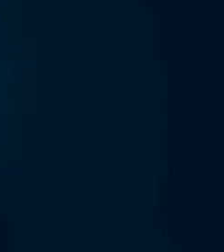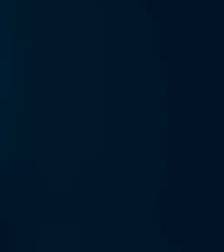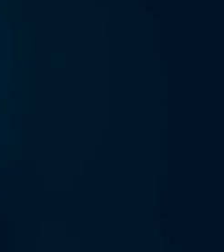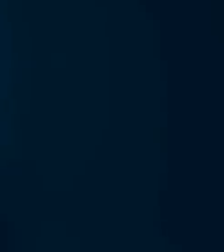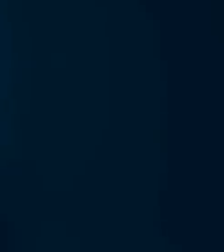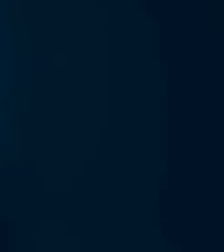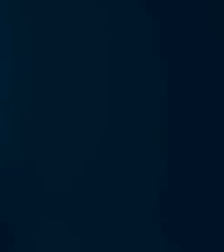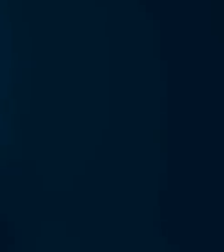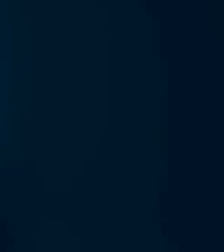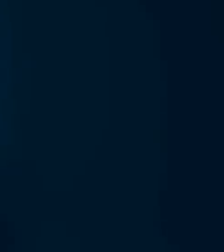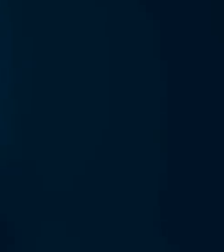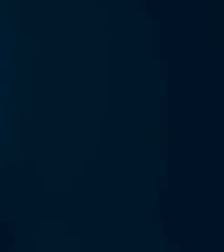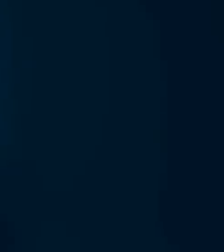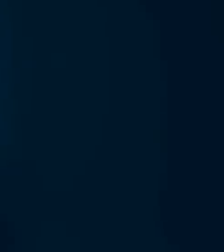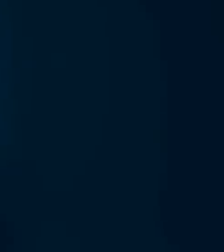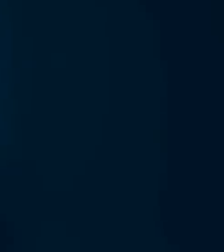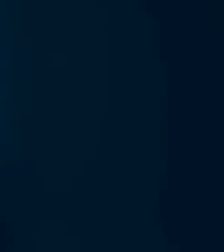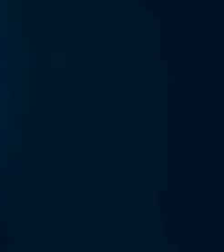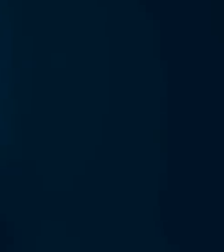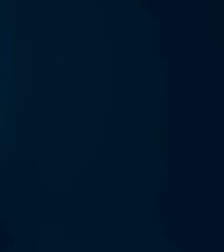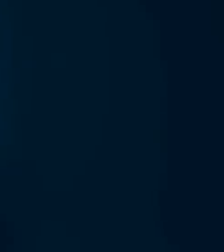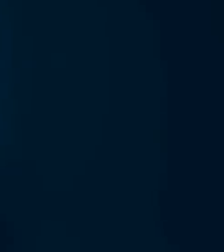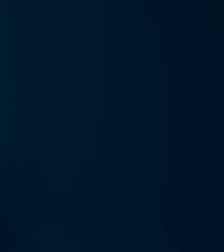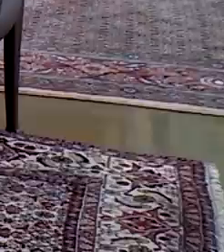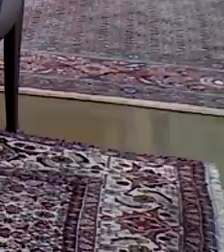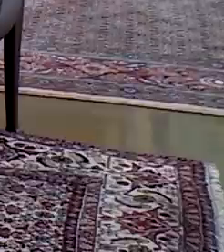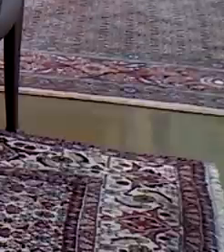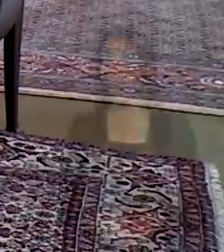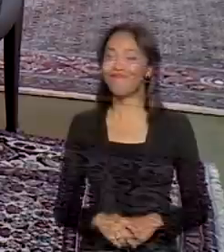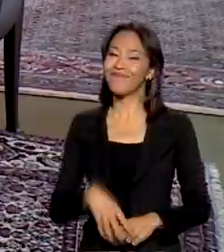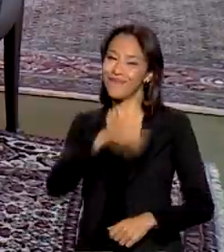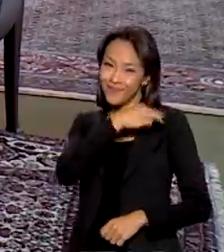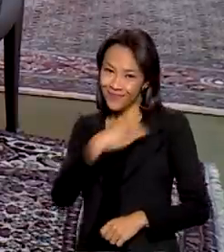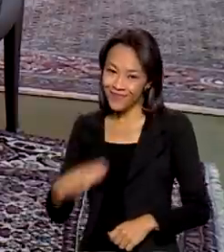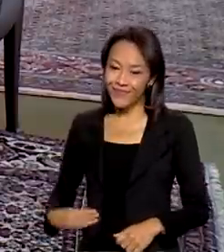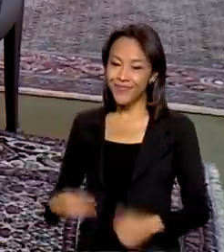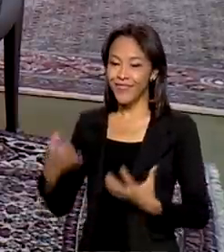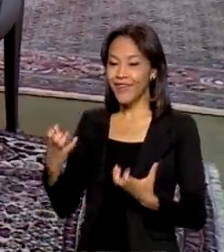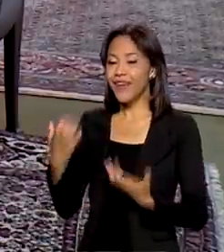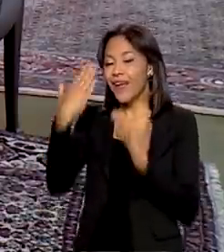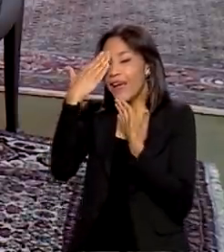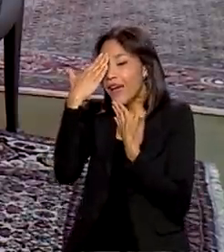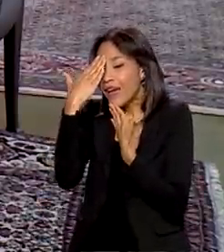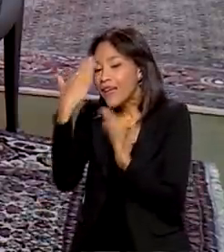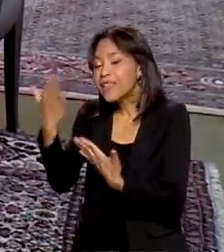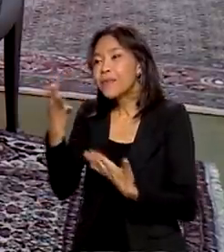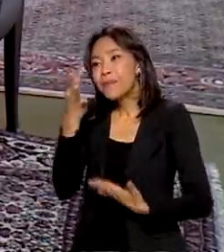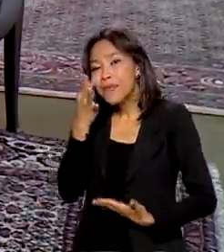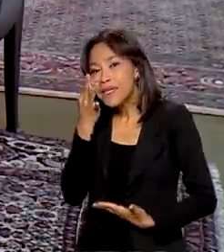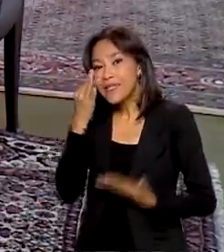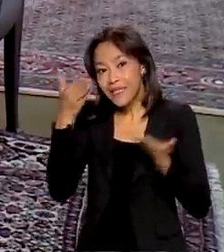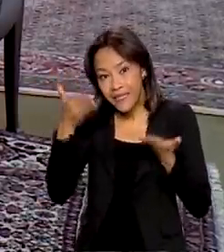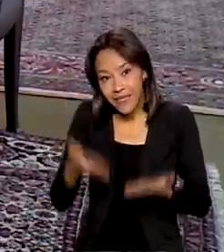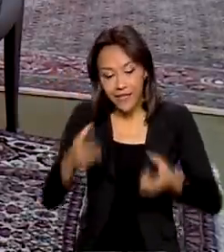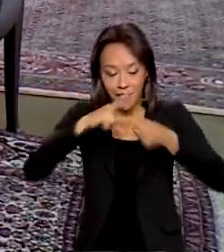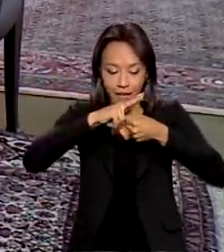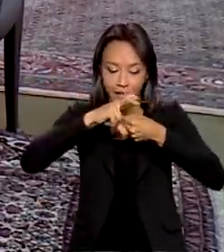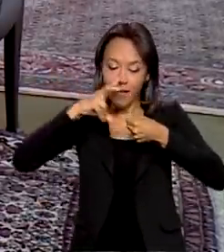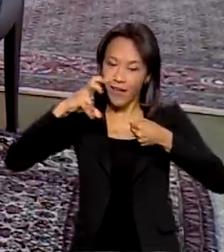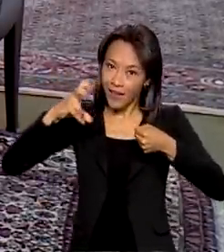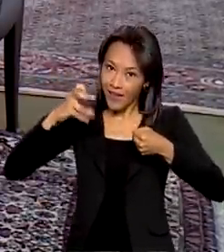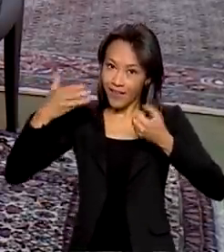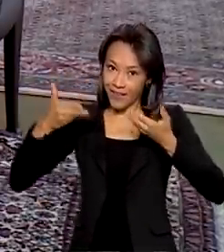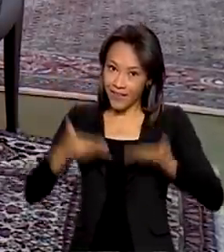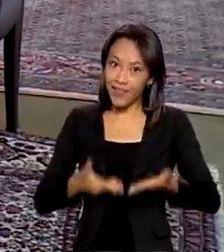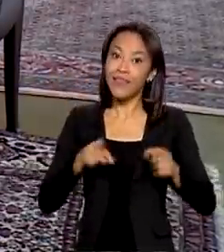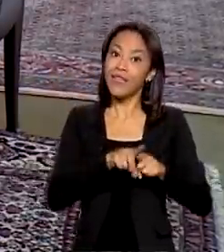E aí a ministra queria agradecer muito a presença da senhora aqui na voz do Brasil e no